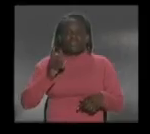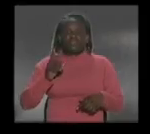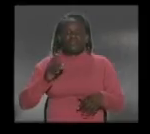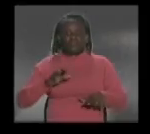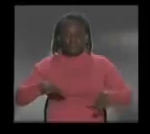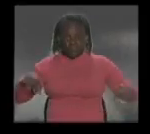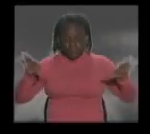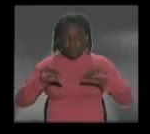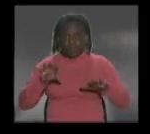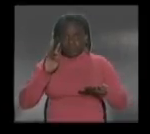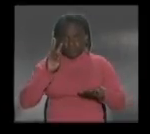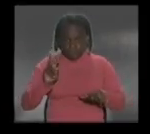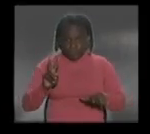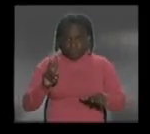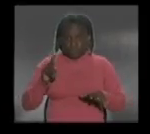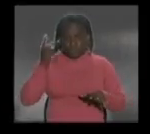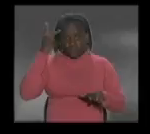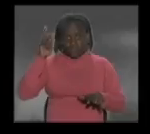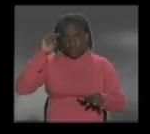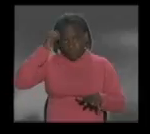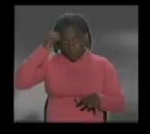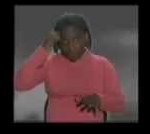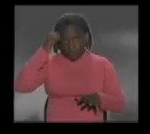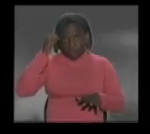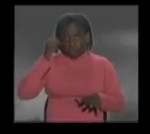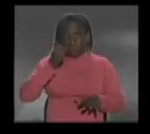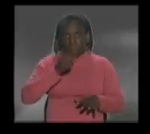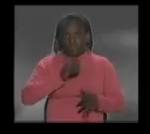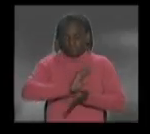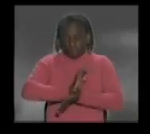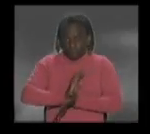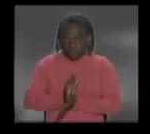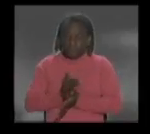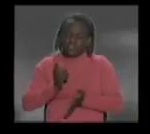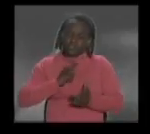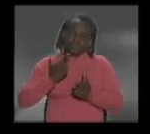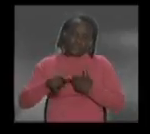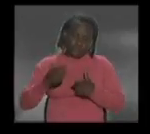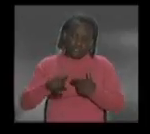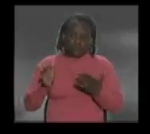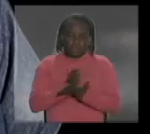ponto de vista da questão racial, ainda que com problemas e